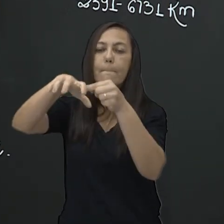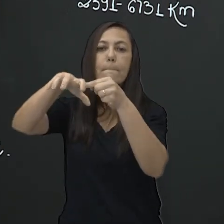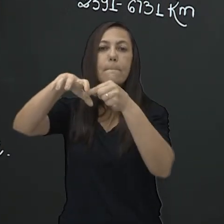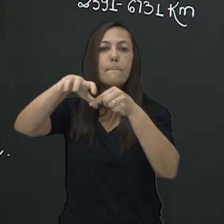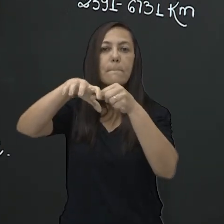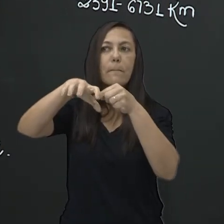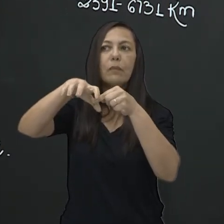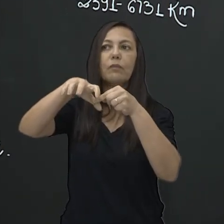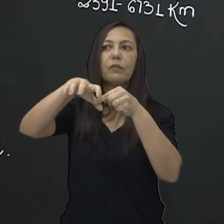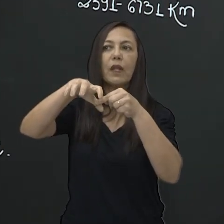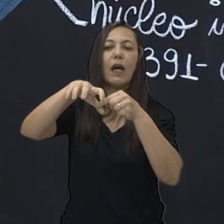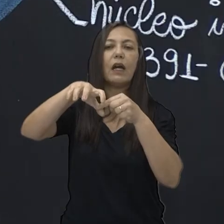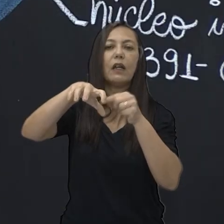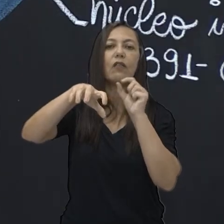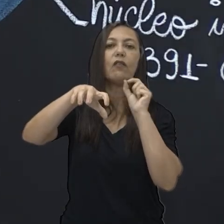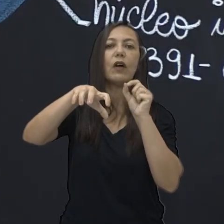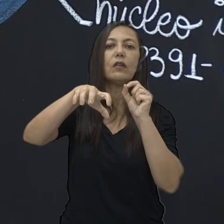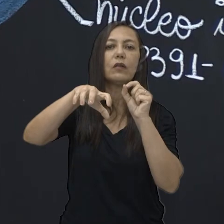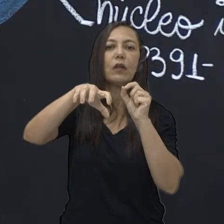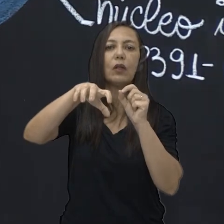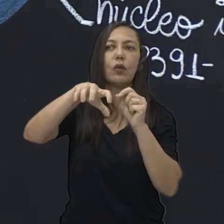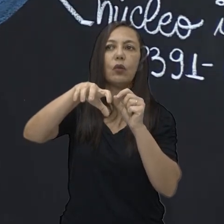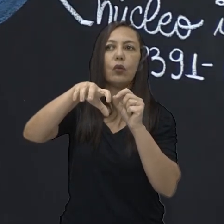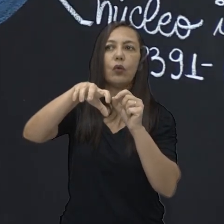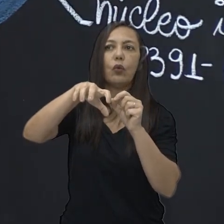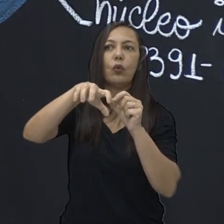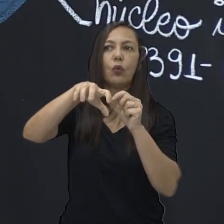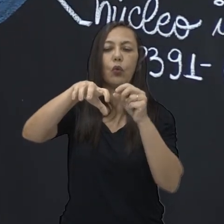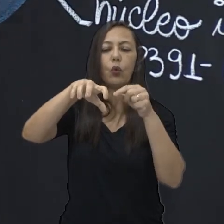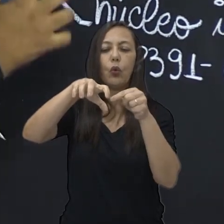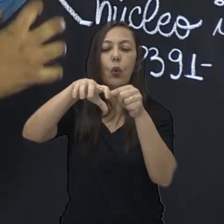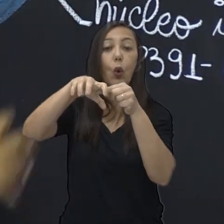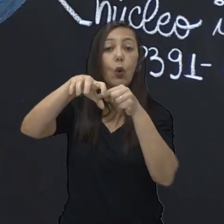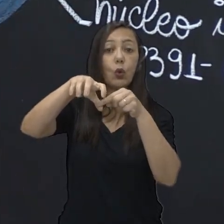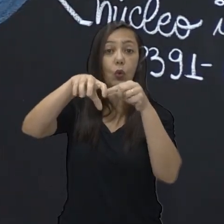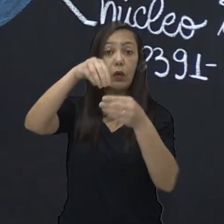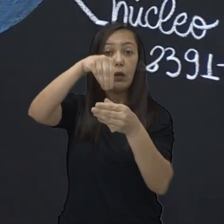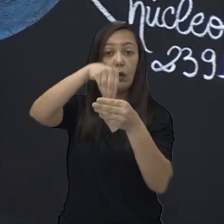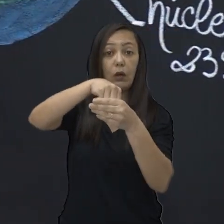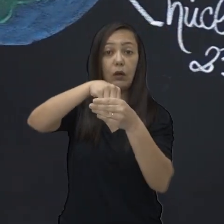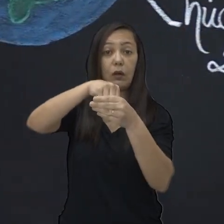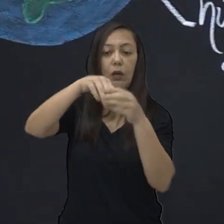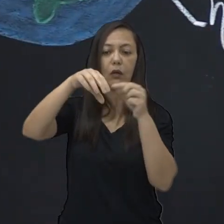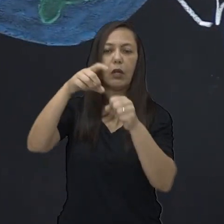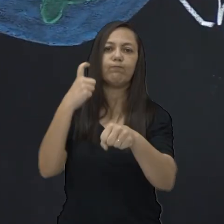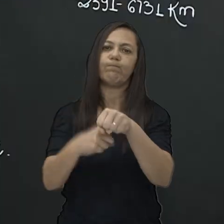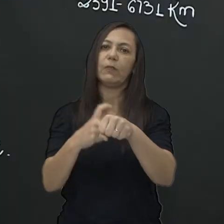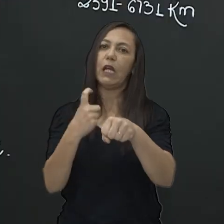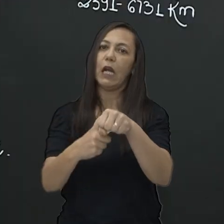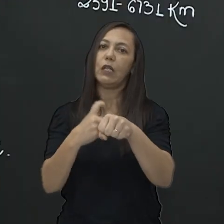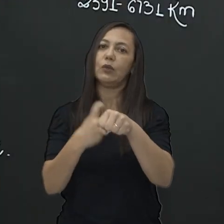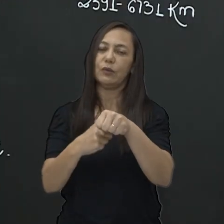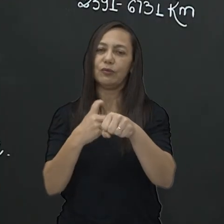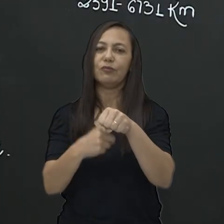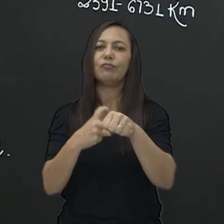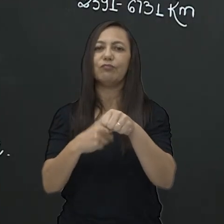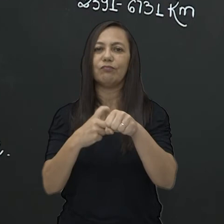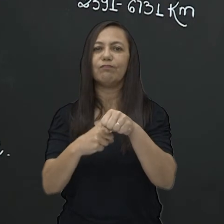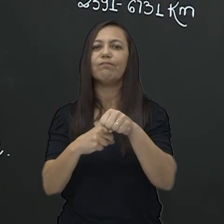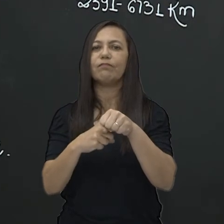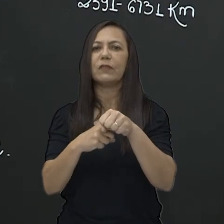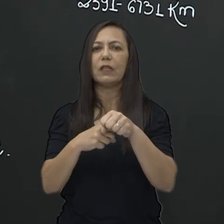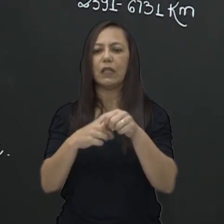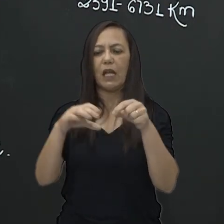faz com que esse líquido, esse núcleo interno seja sólido. Então, apesar de